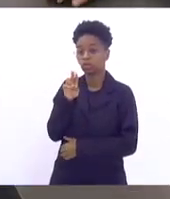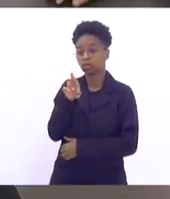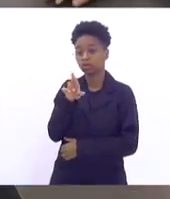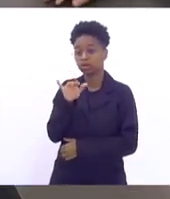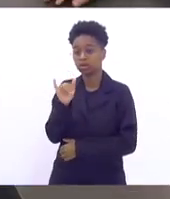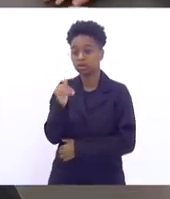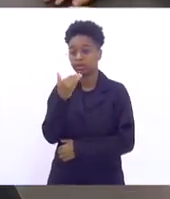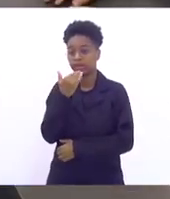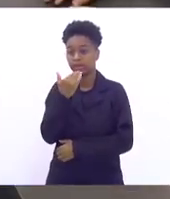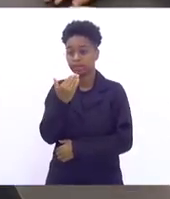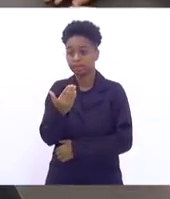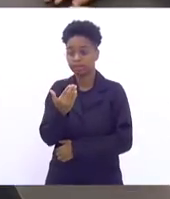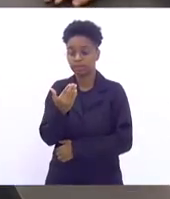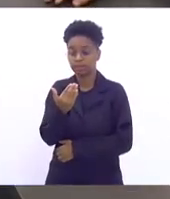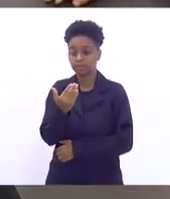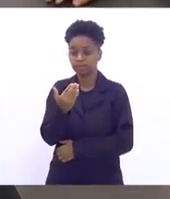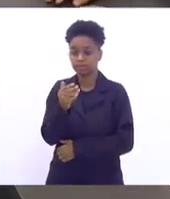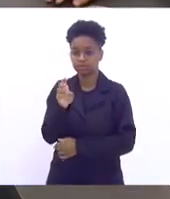deputado